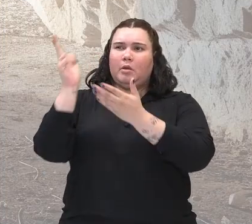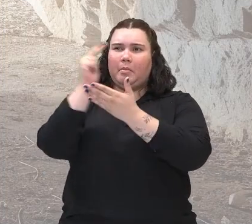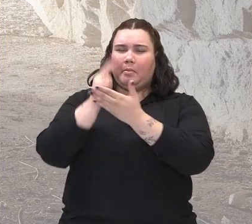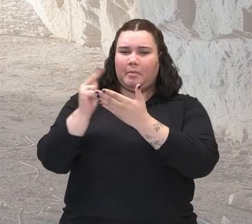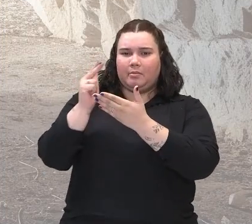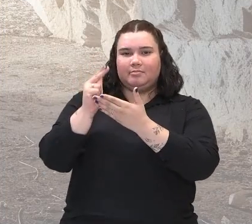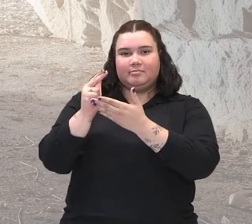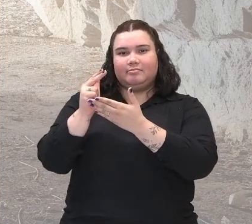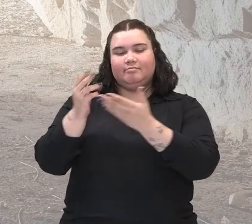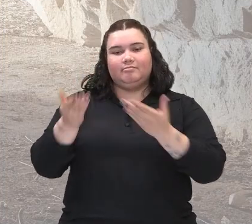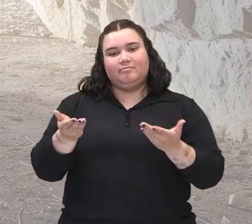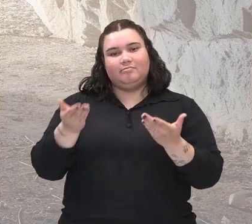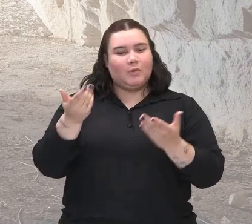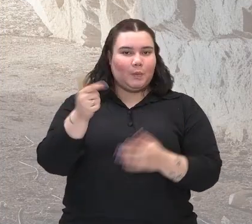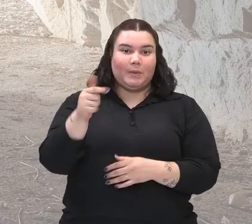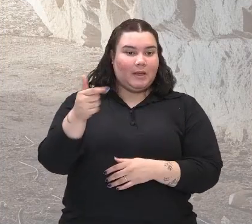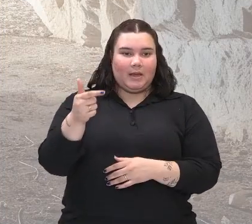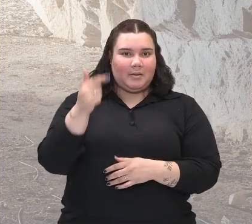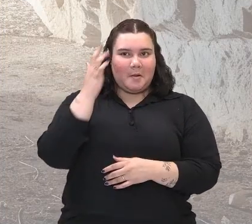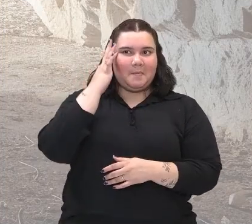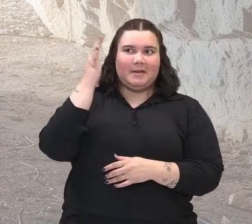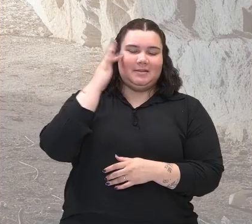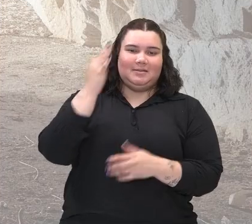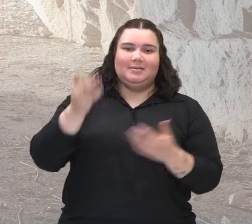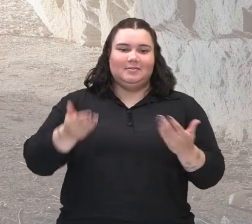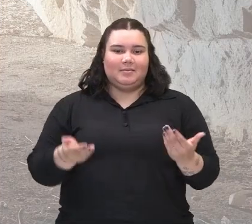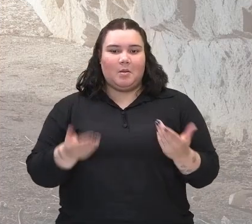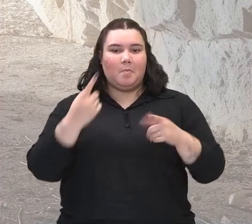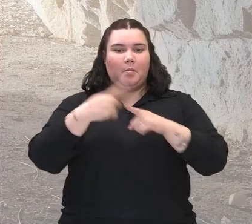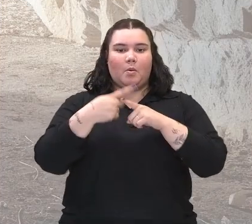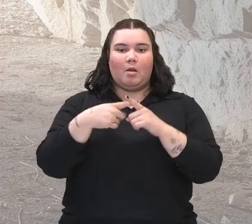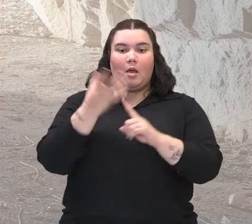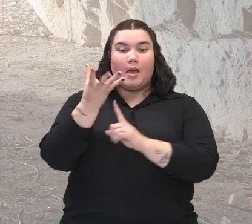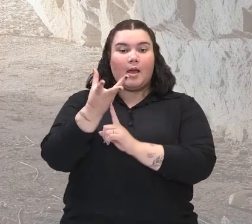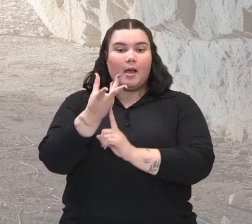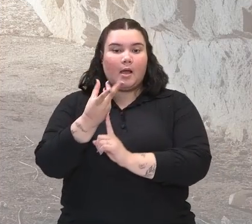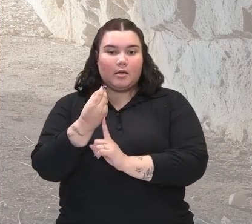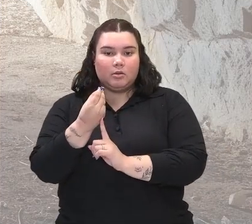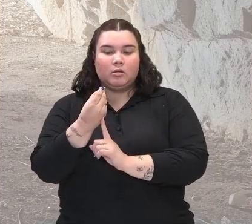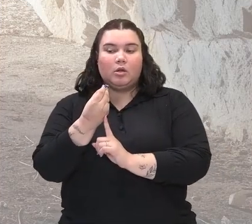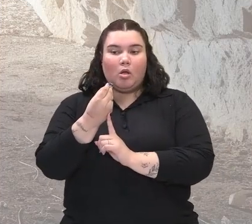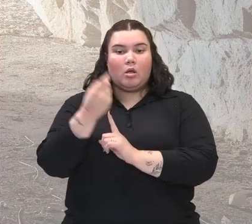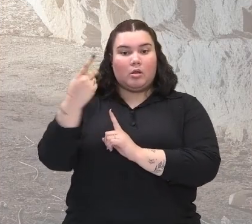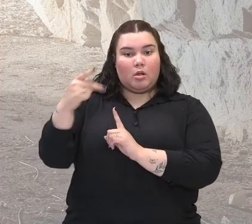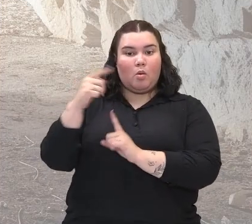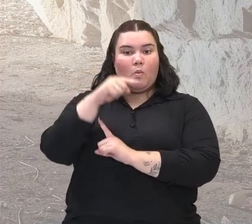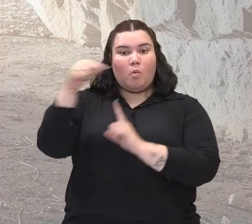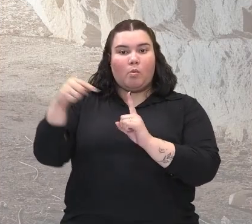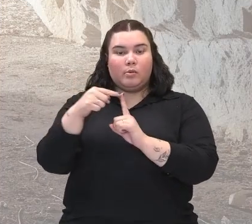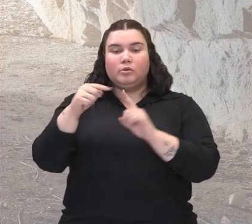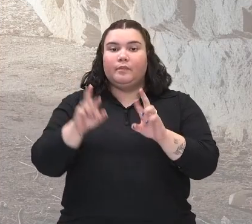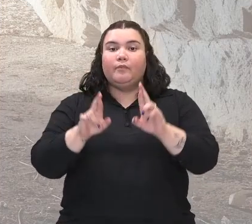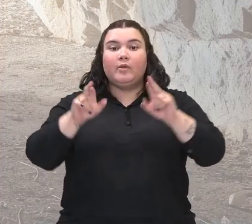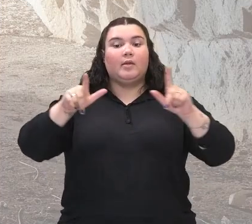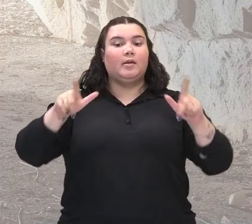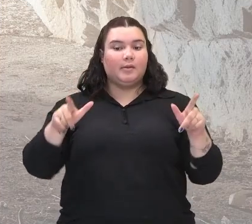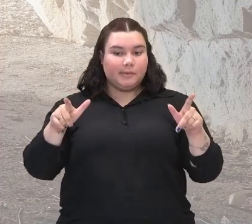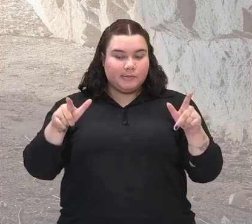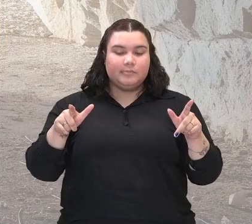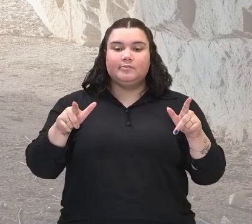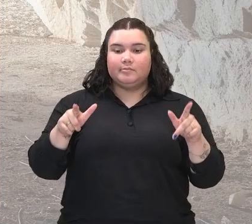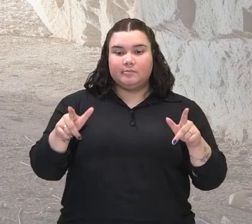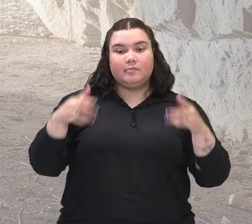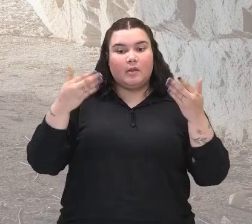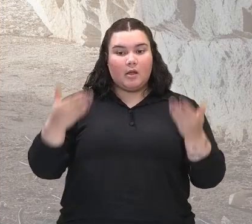será Não na verdade a arte ela tinha uma questão com uma questão funcional na verdade né ele